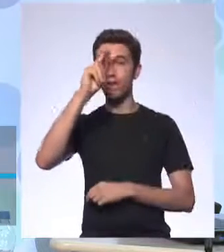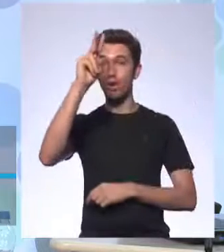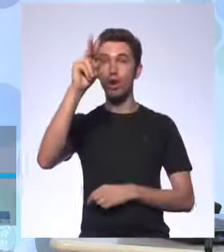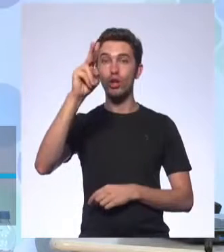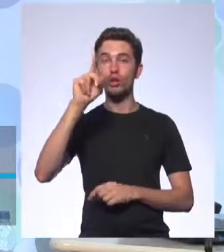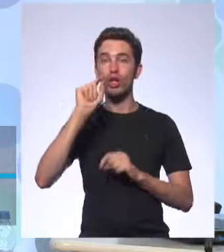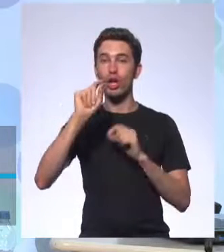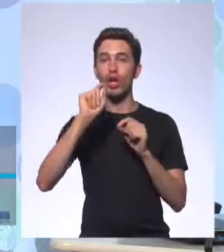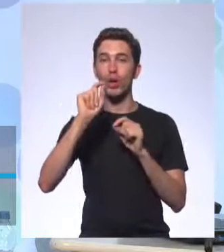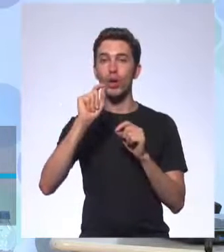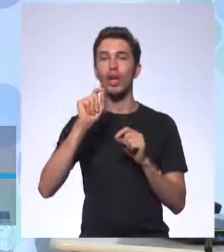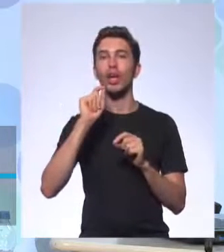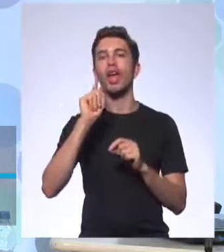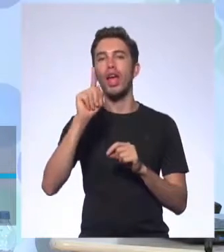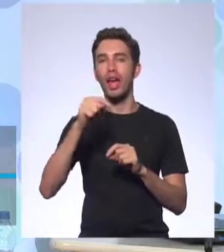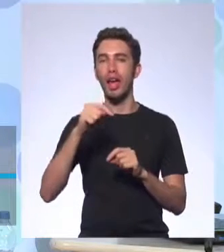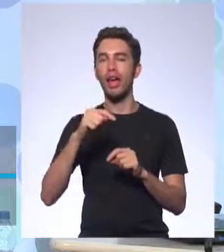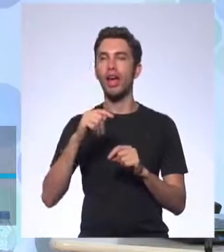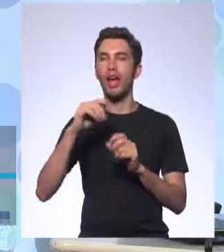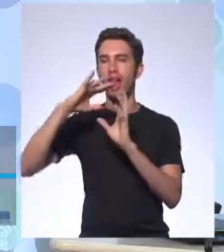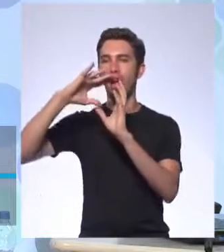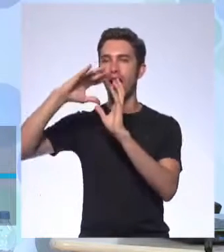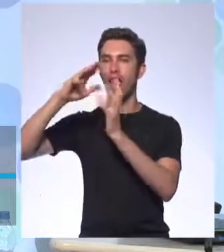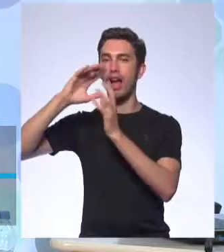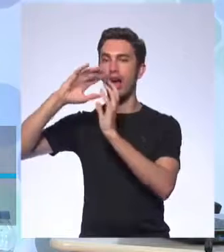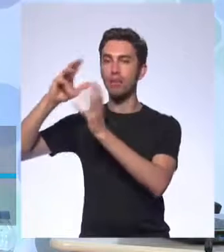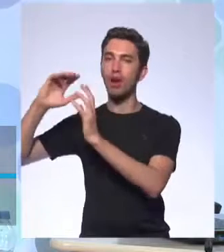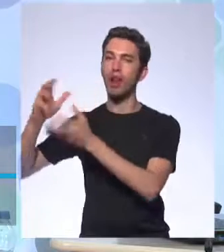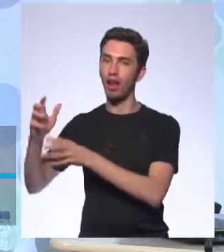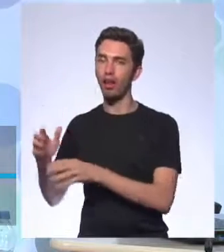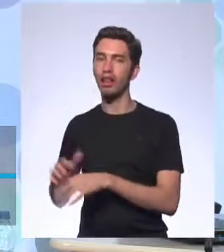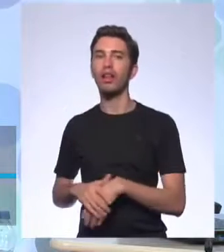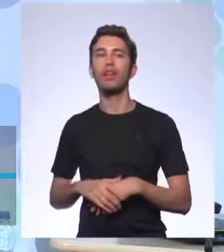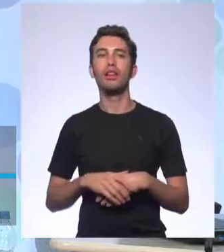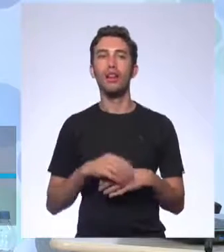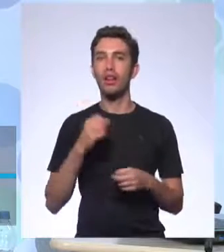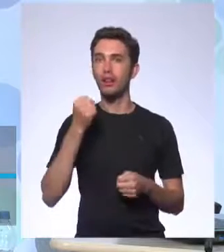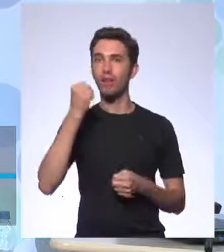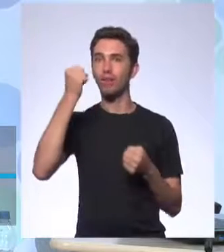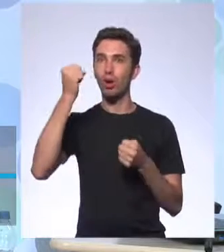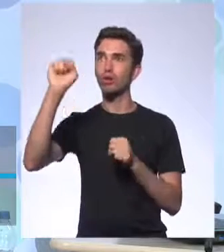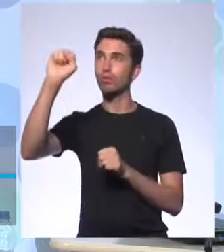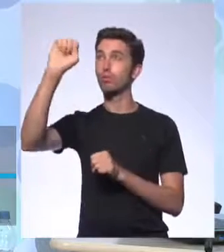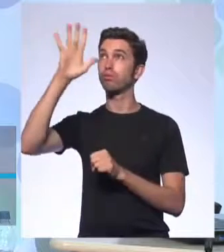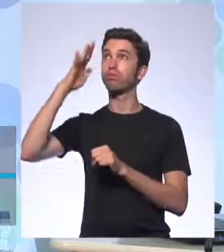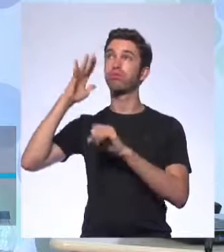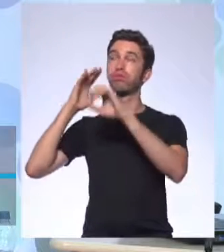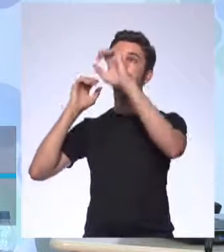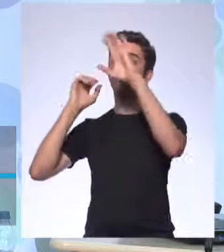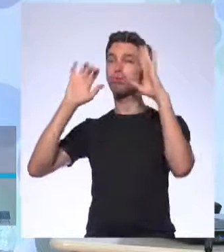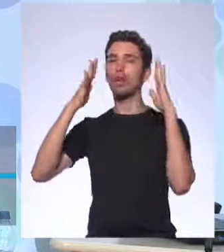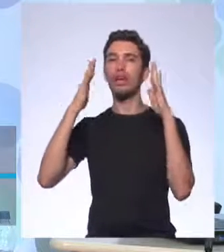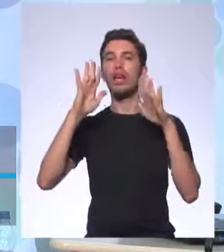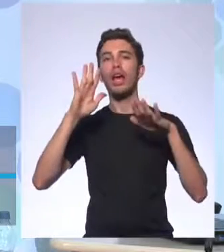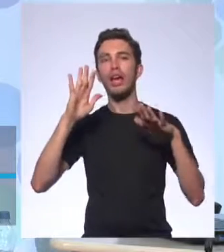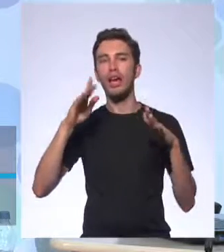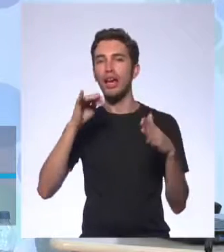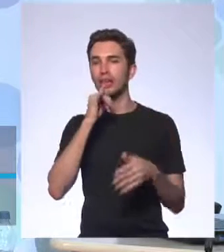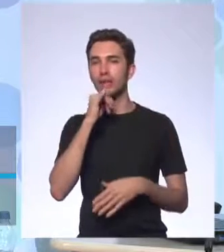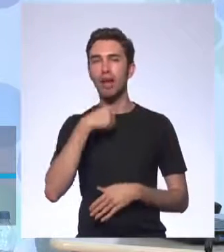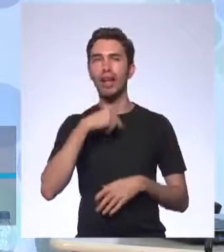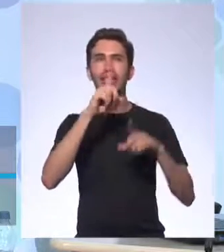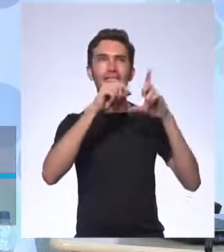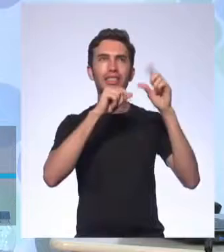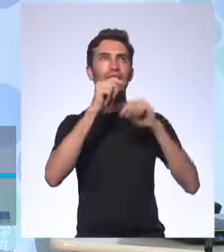observar são os planetas. Eles brilham muito mais que as estrelas, até porque algumas estrelas estão muito longe e a gente tem até dificuldade